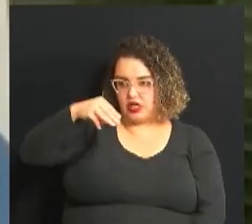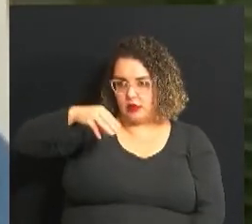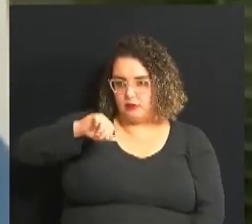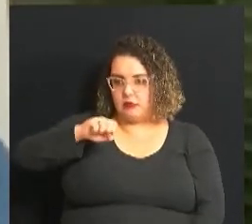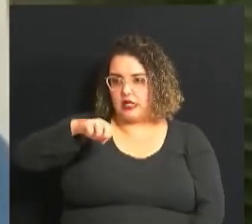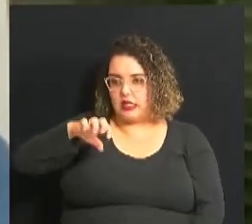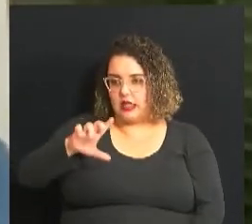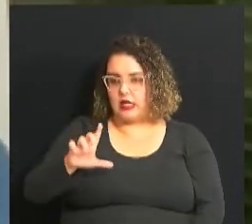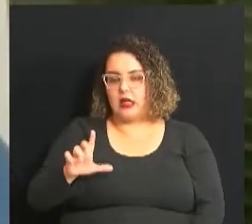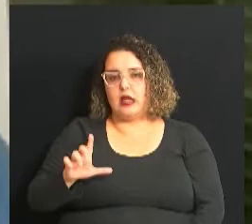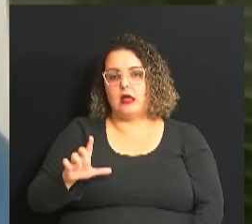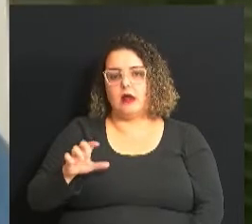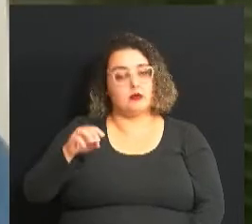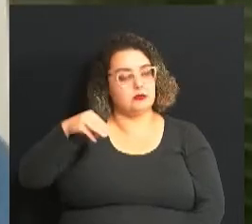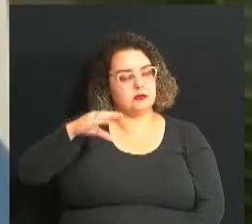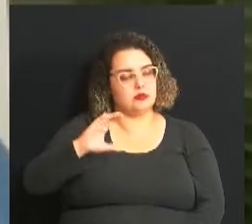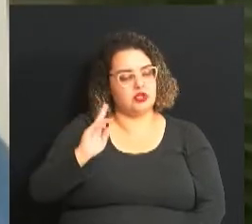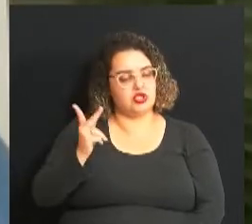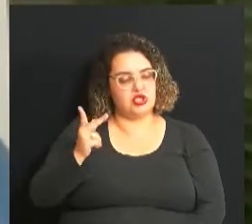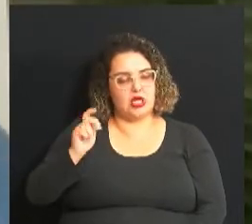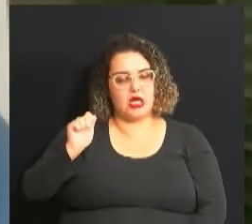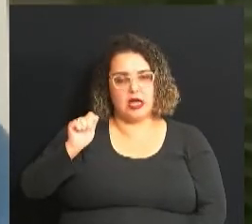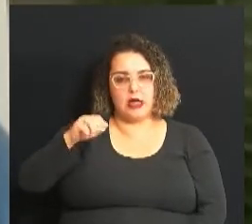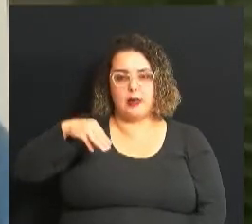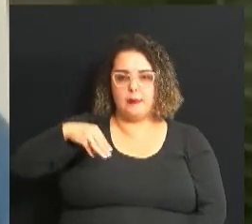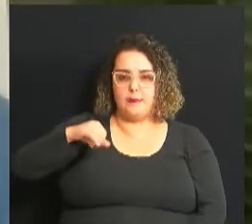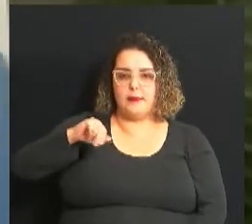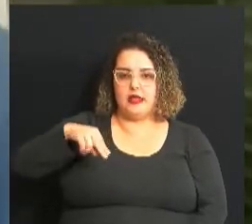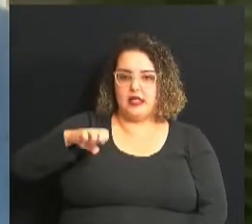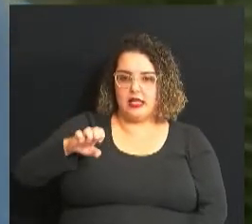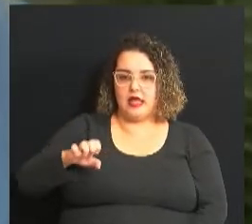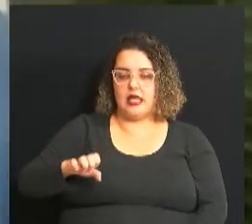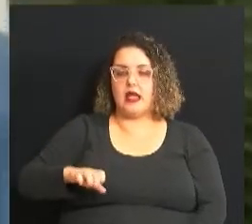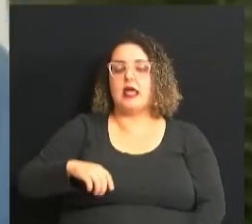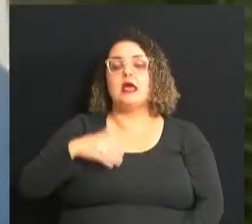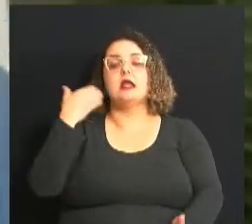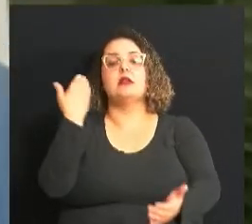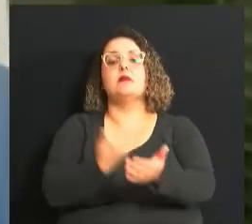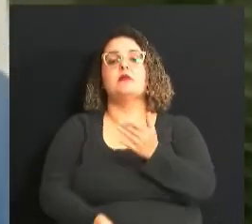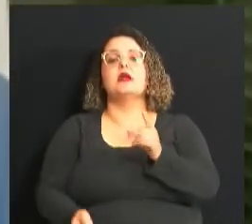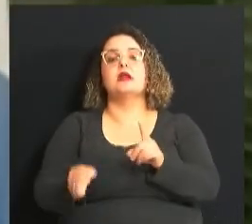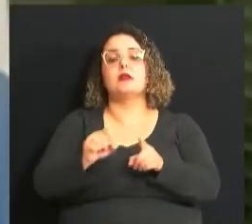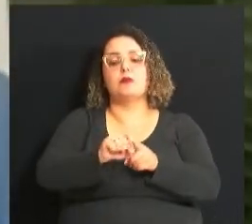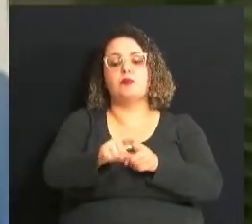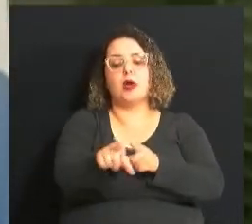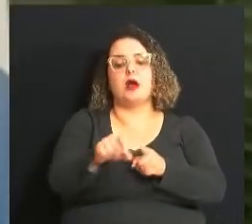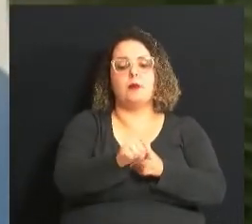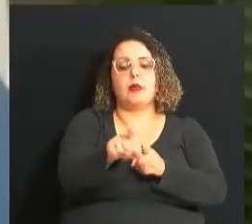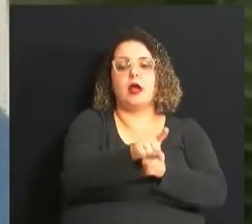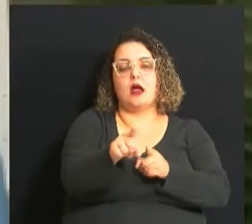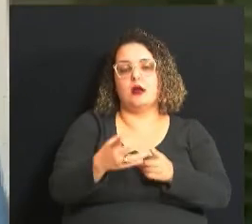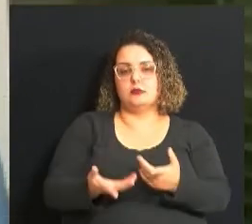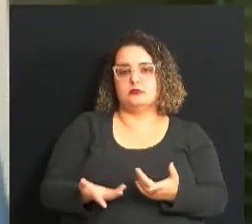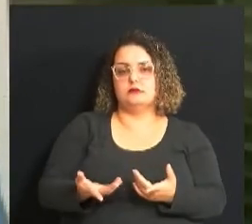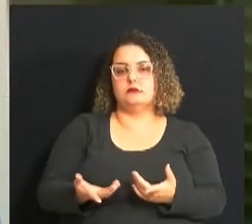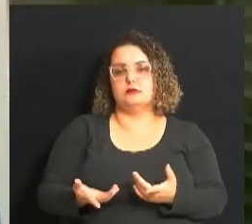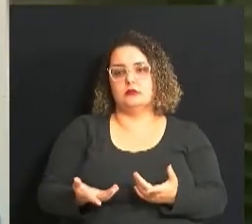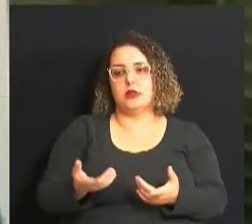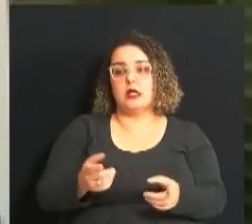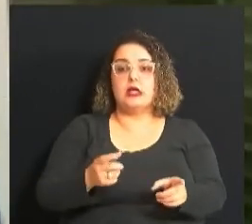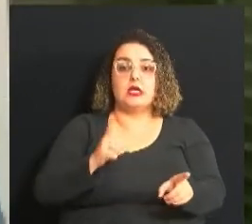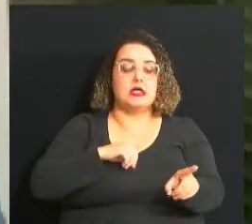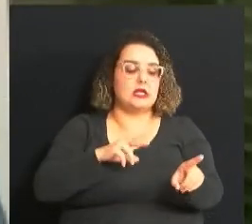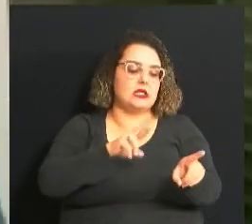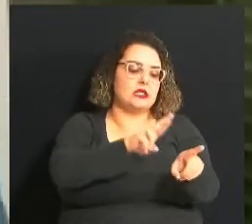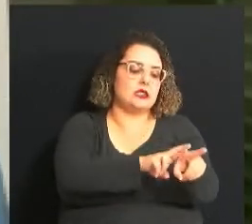ficar infértil e ter câncer. Então, por que isso leva à infertilidade e câncer? Não é